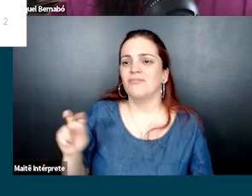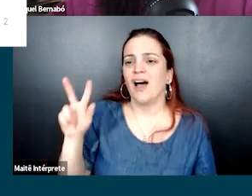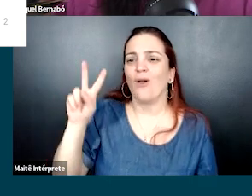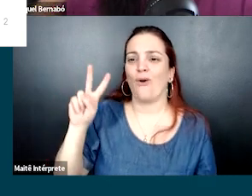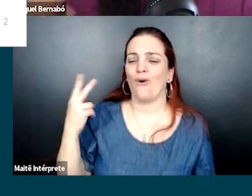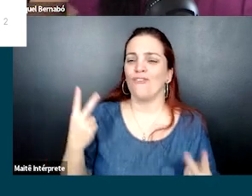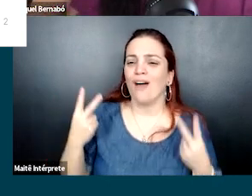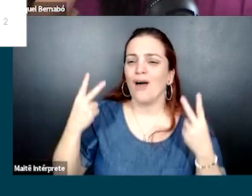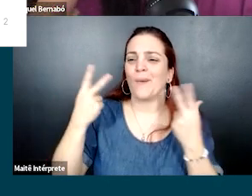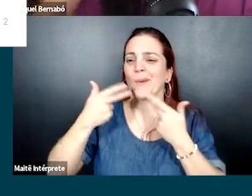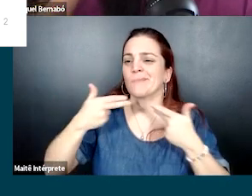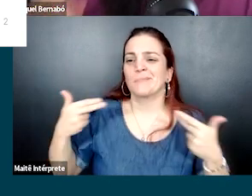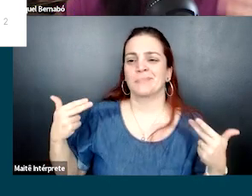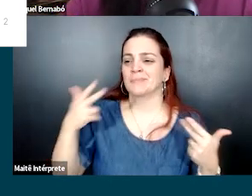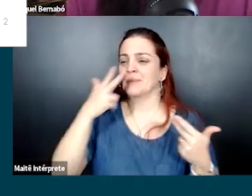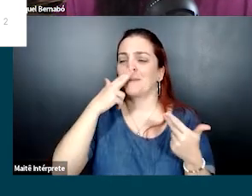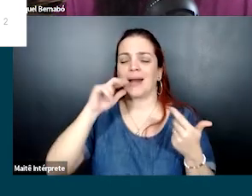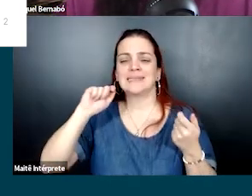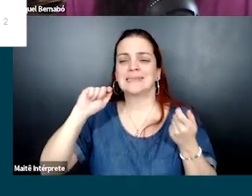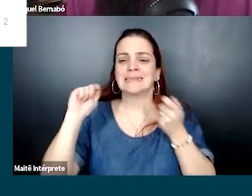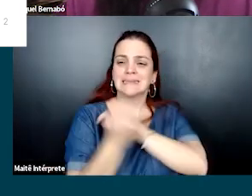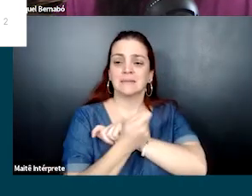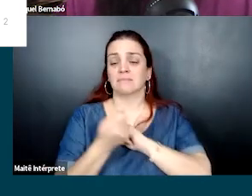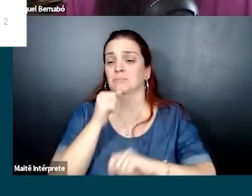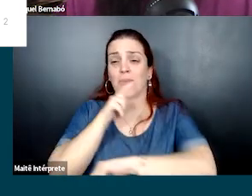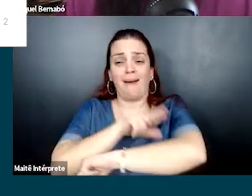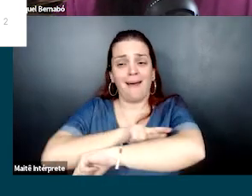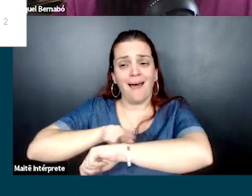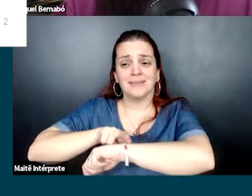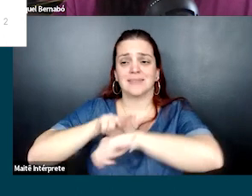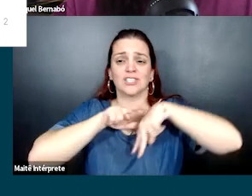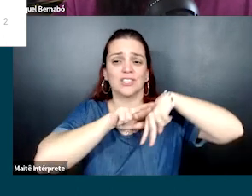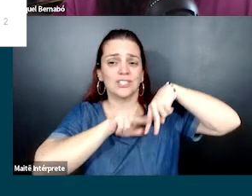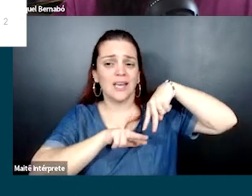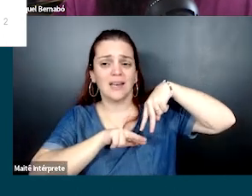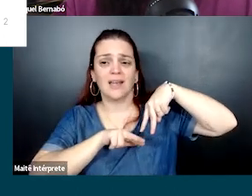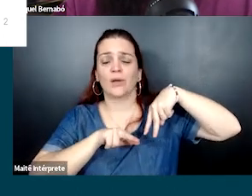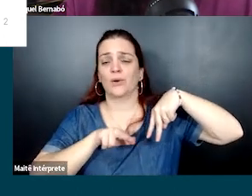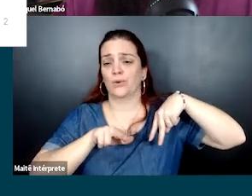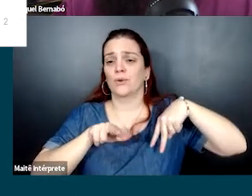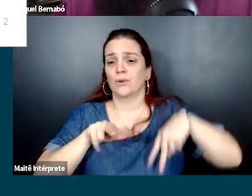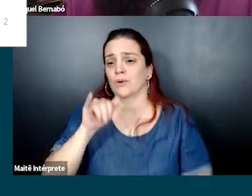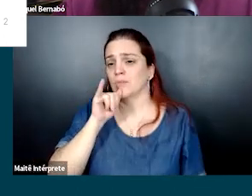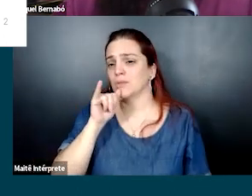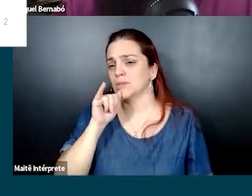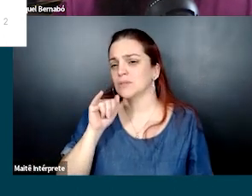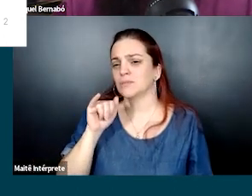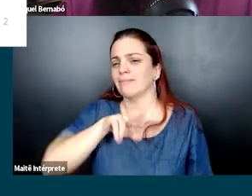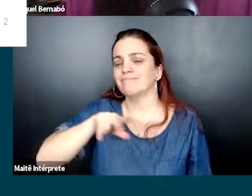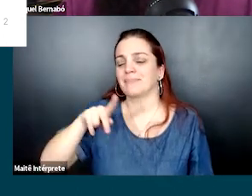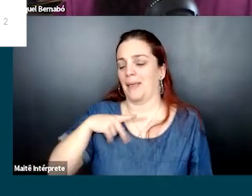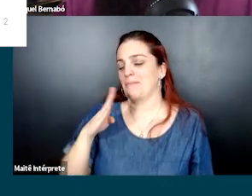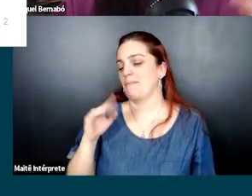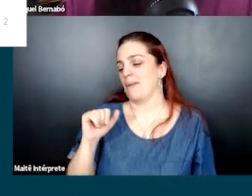desses símbolos, né? E esse debate ele é super recorrente em espaços de discussão de raça, de gênero, e origina vários